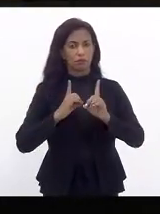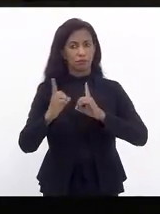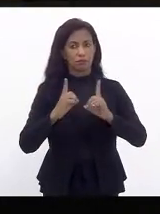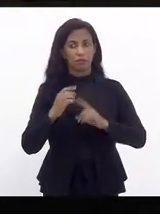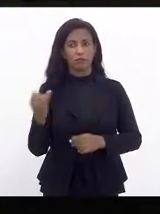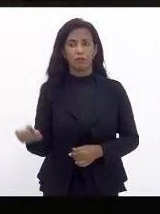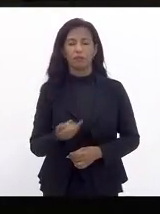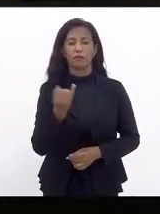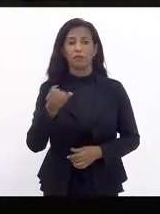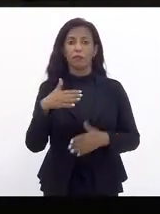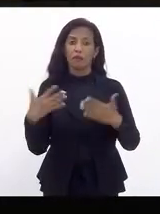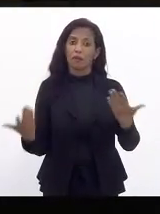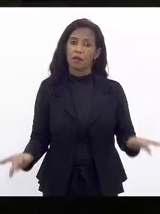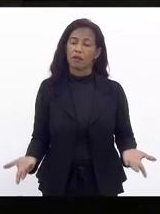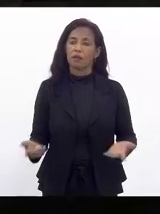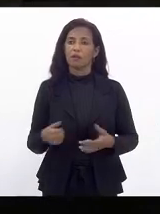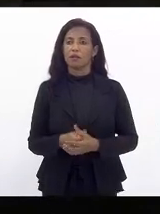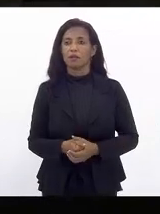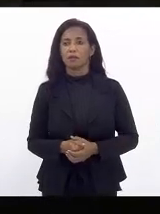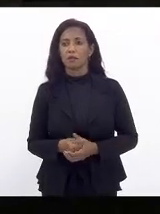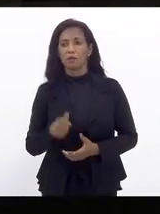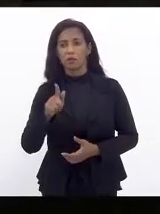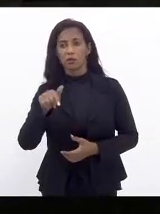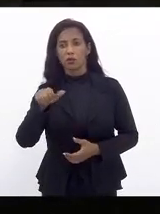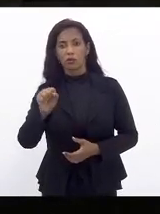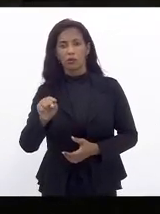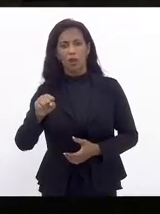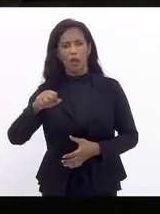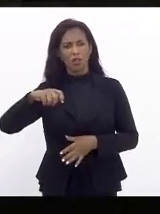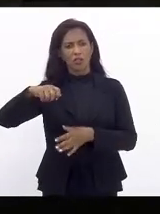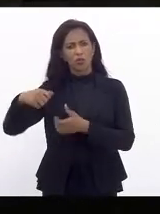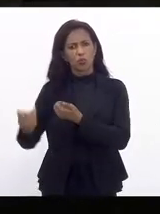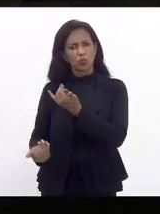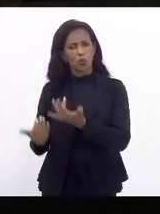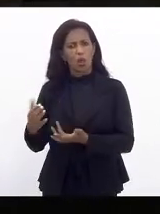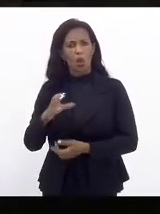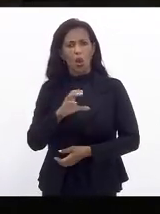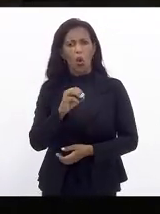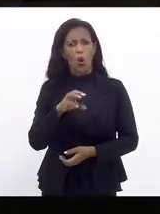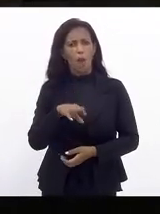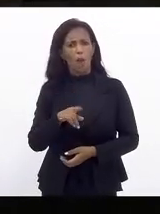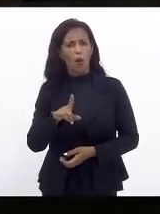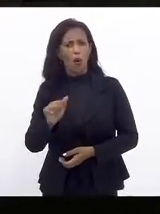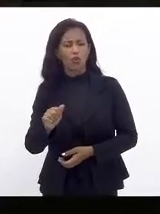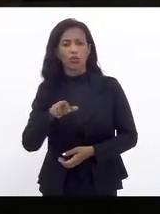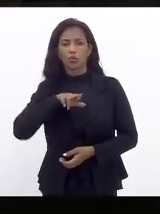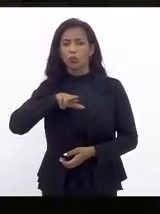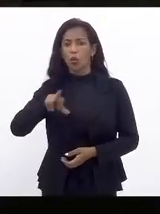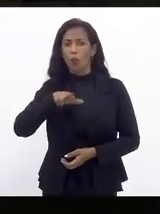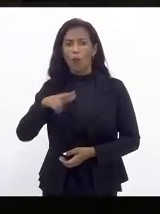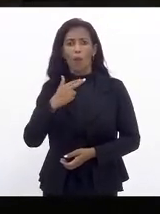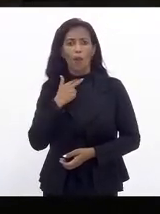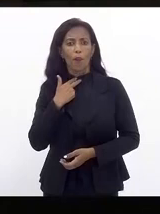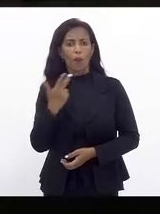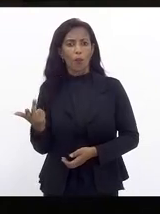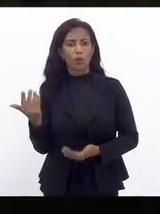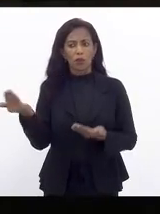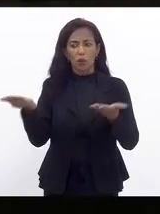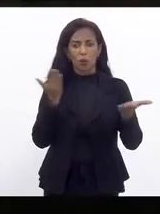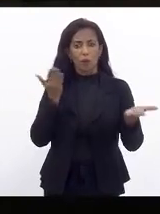que é importante, afinal de contas, o gás de cozinha não é commodities, não pode ser